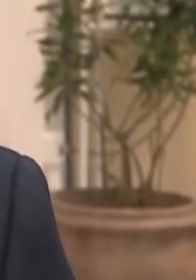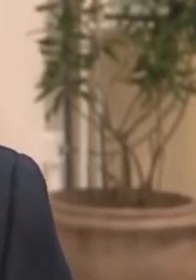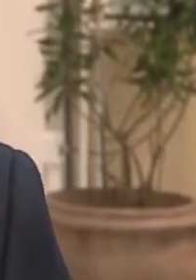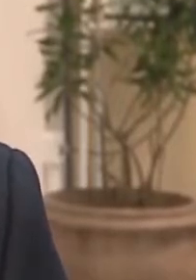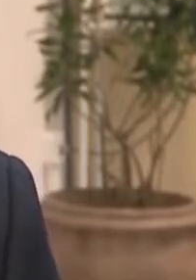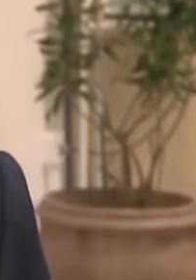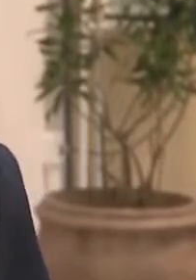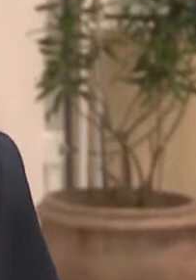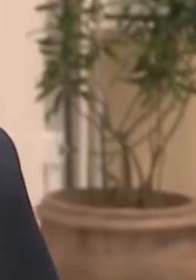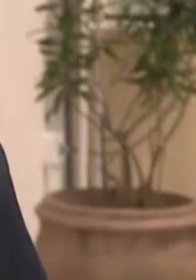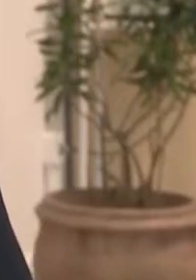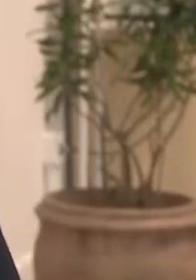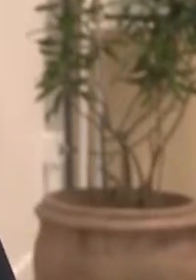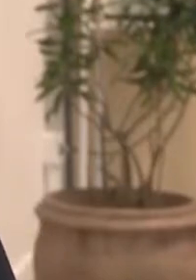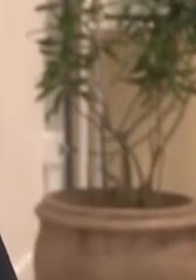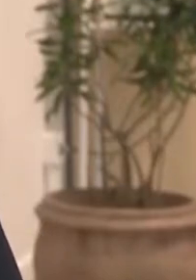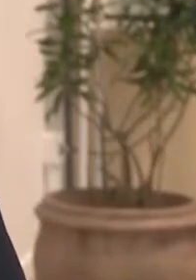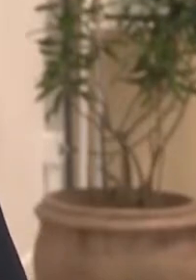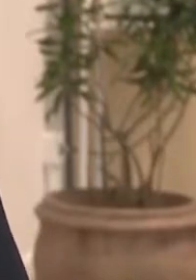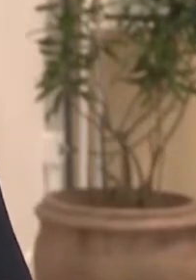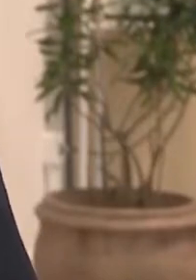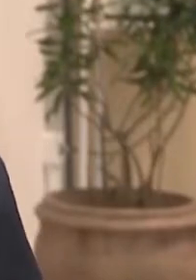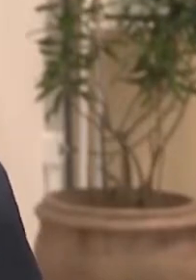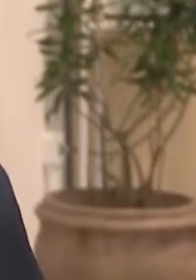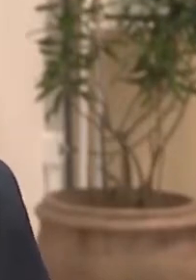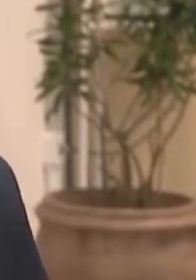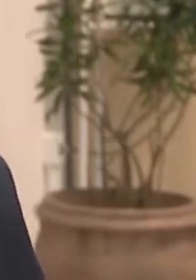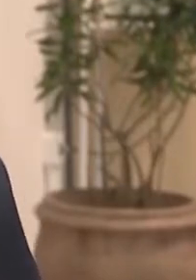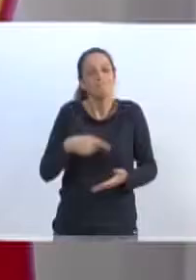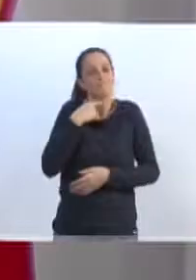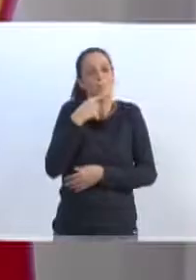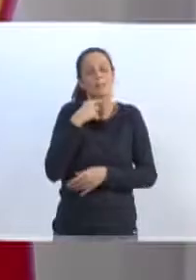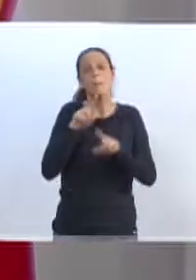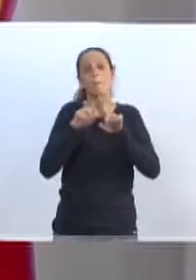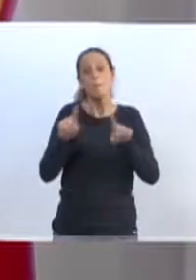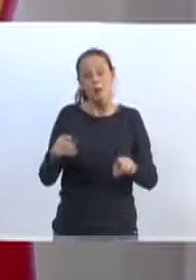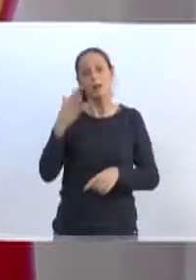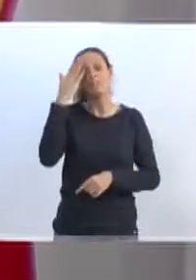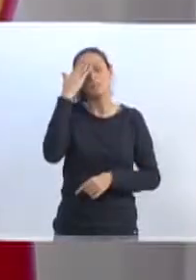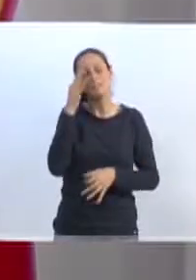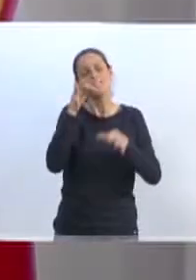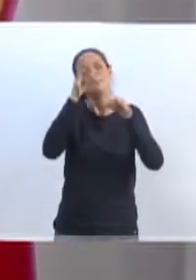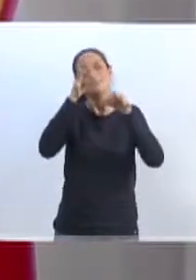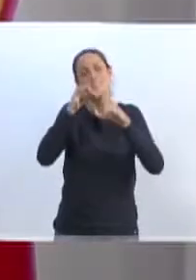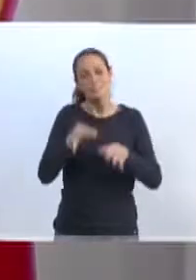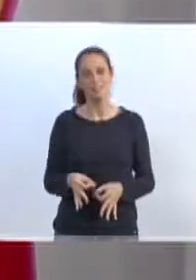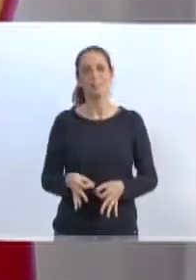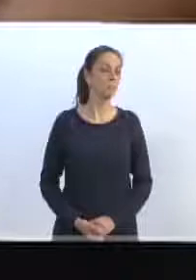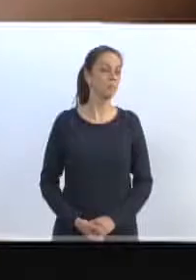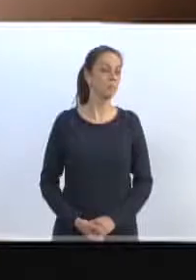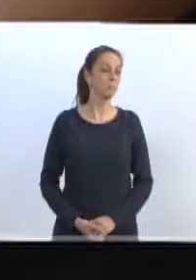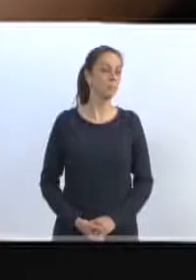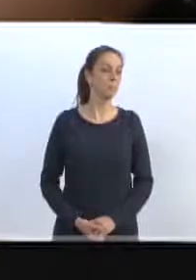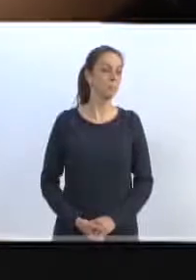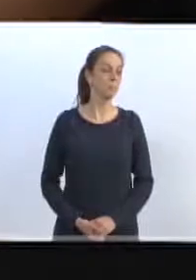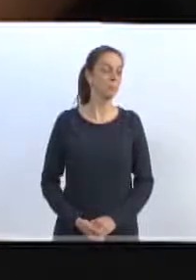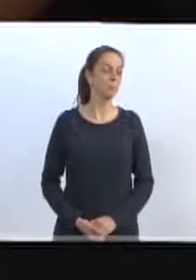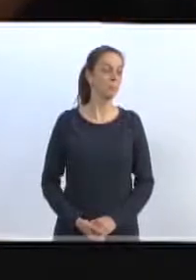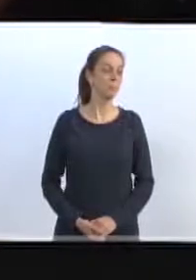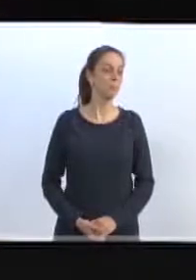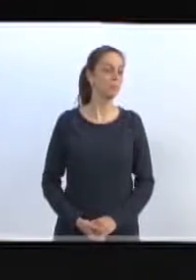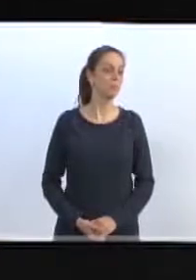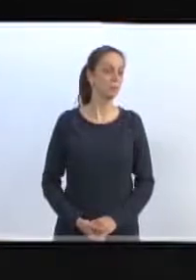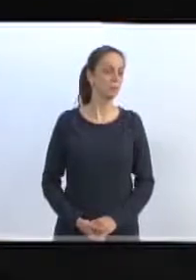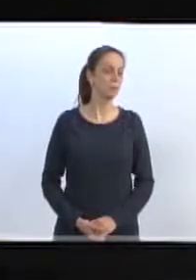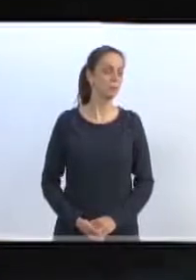curso superior. Portanto, hoje nós temos a honra, o orgulho de homenagear a Via Cred. Vereador Alexandre Matias prestou homenagem em memória do